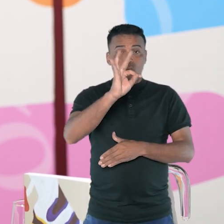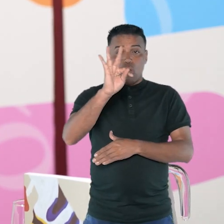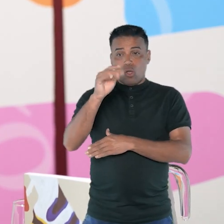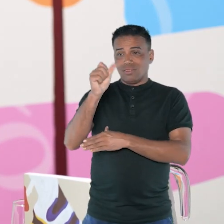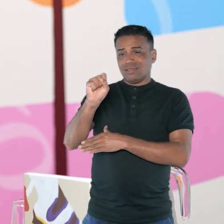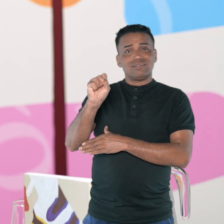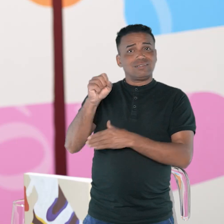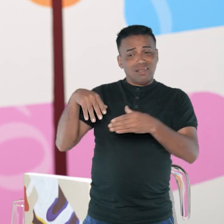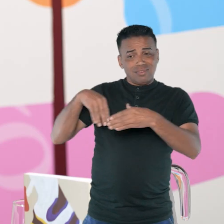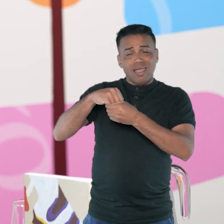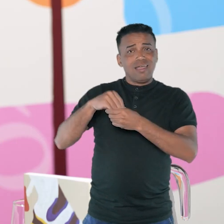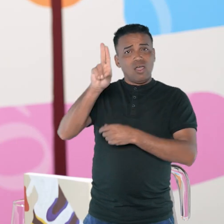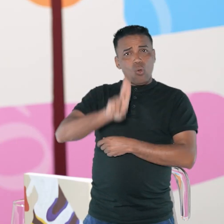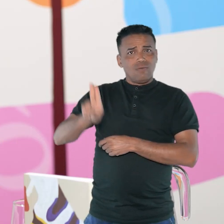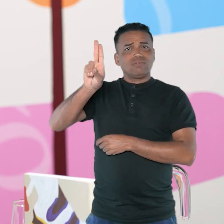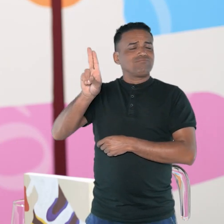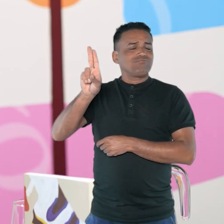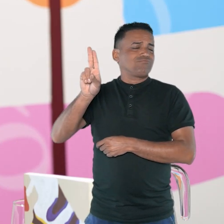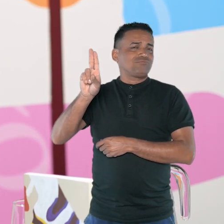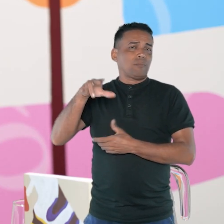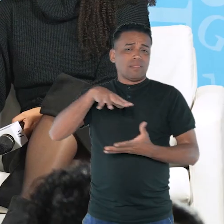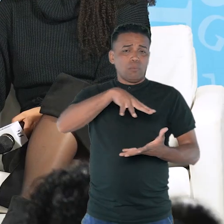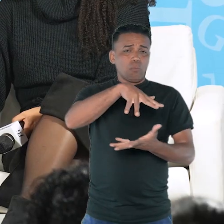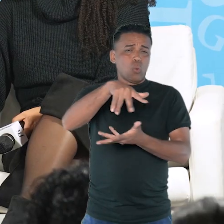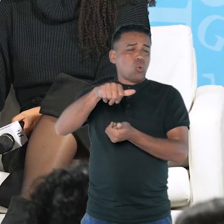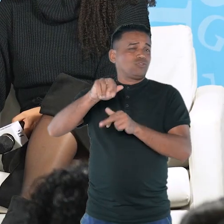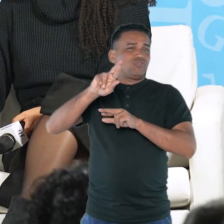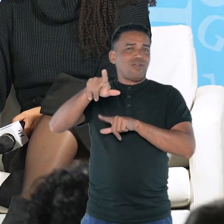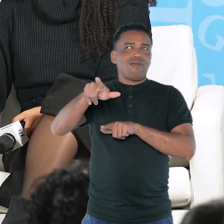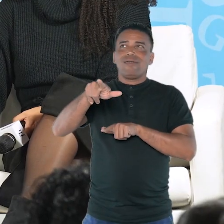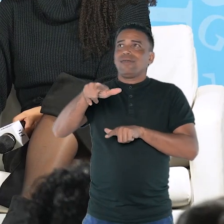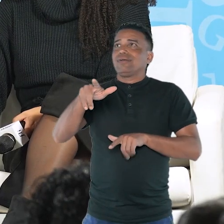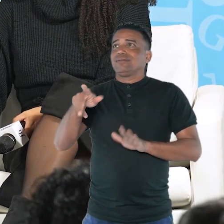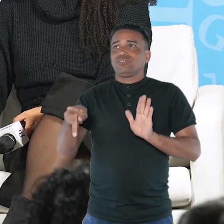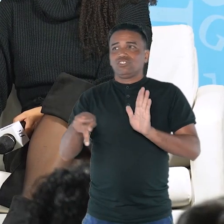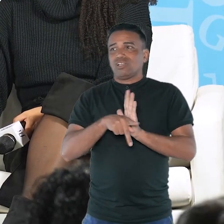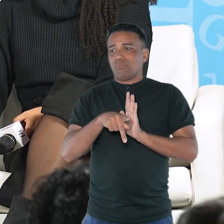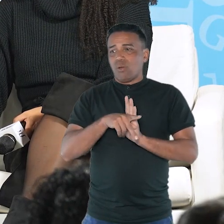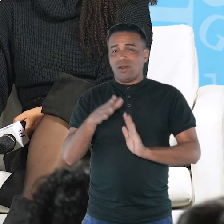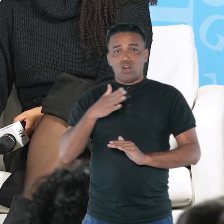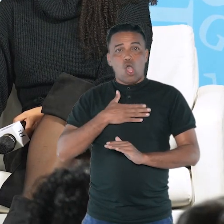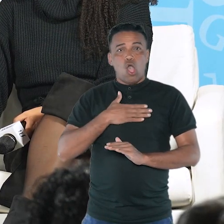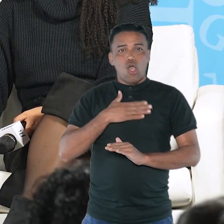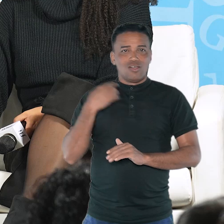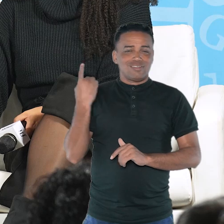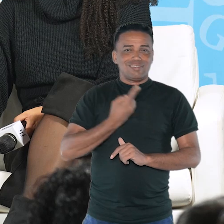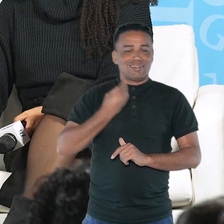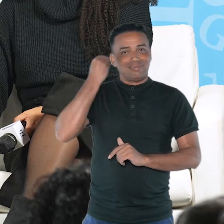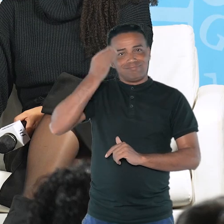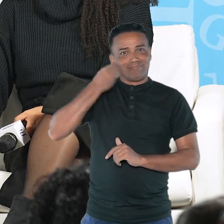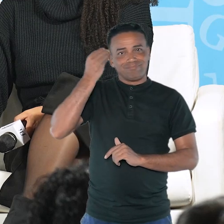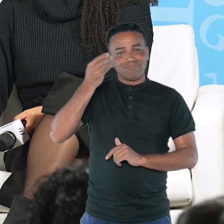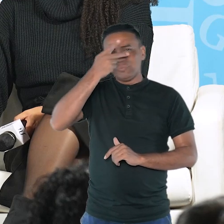né, que é um mundo totalmente fora do nosso cotidiano, dessa vivência, né, dessas pessoas que estão ali.